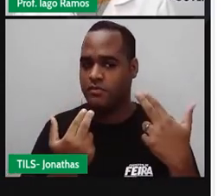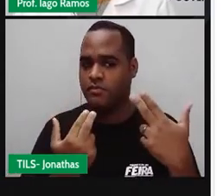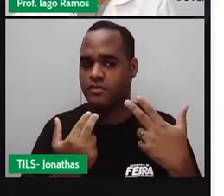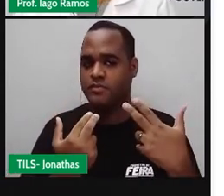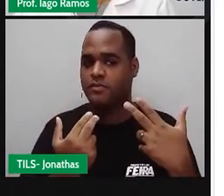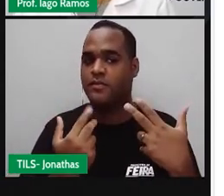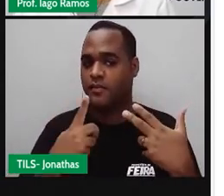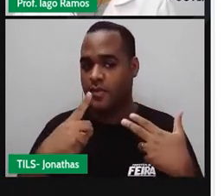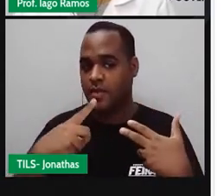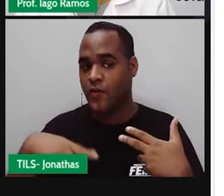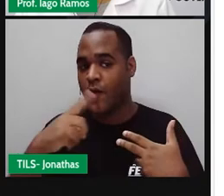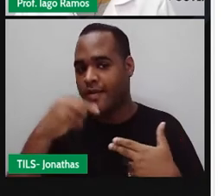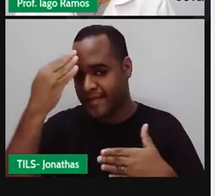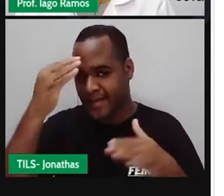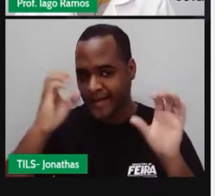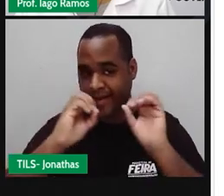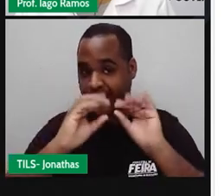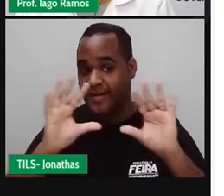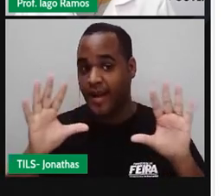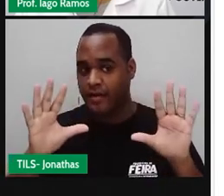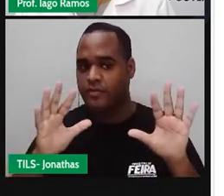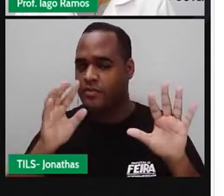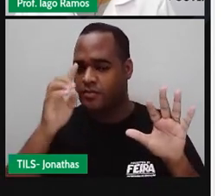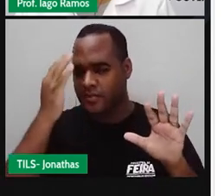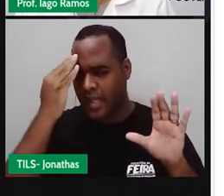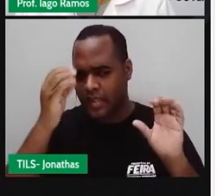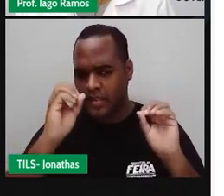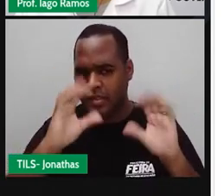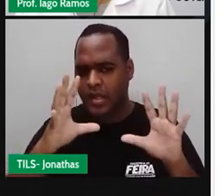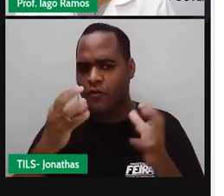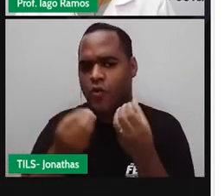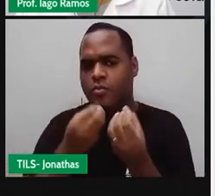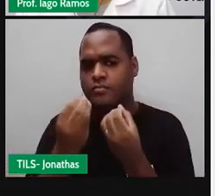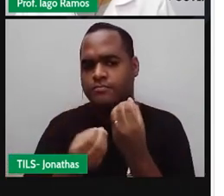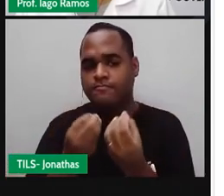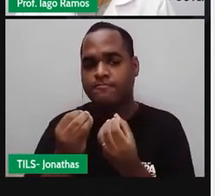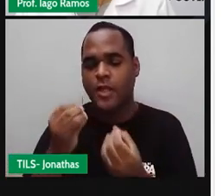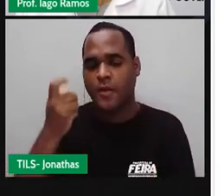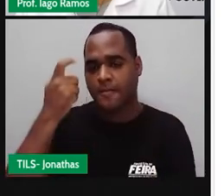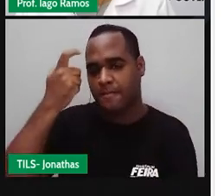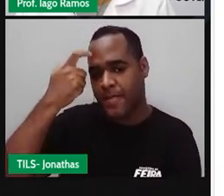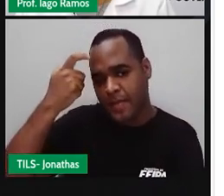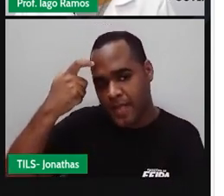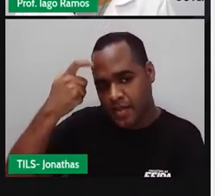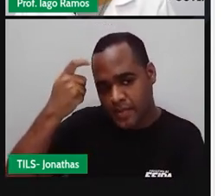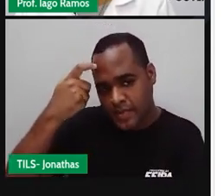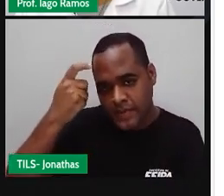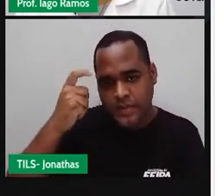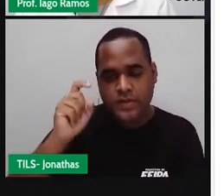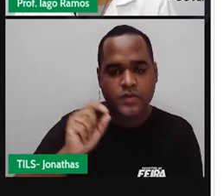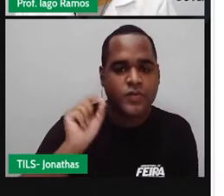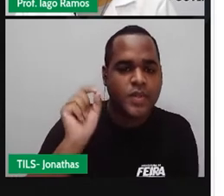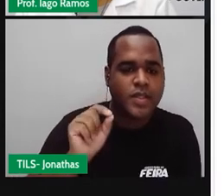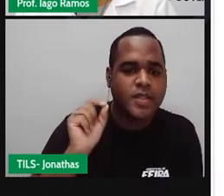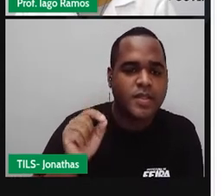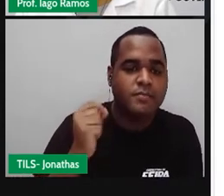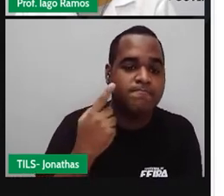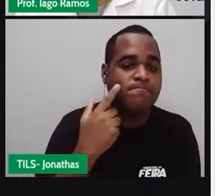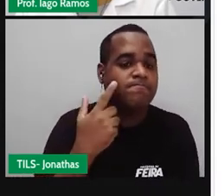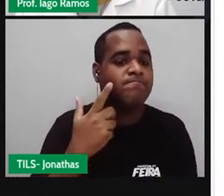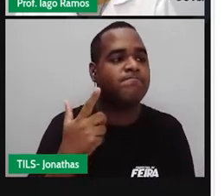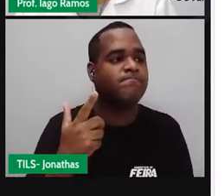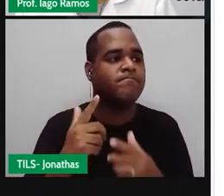forma de você entender frações equivalentes é você pensar e em uma